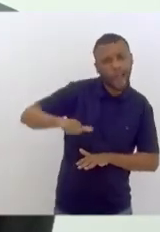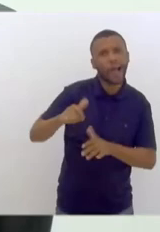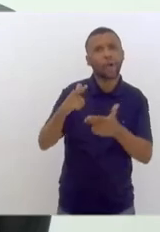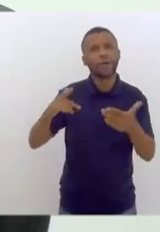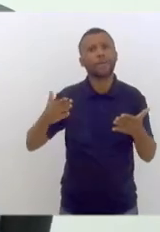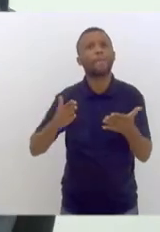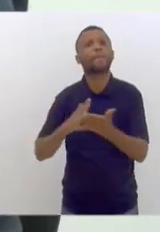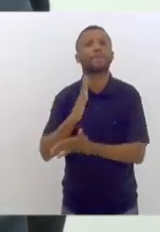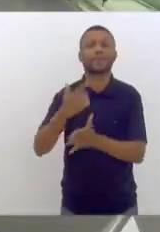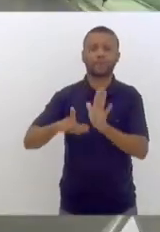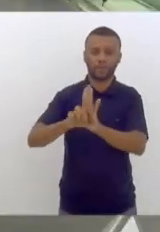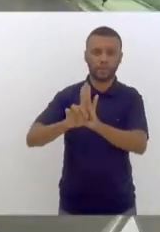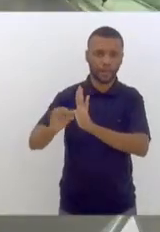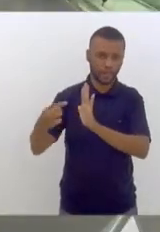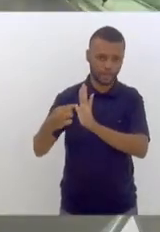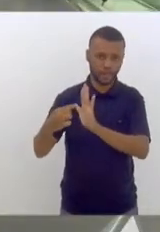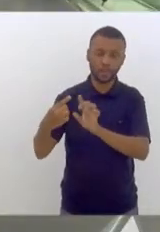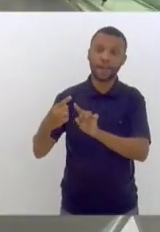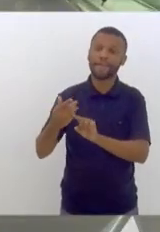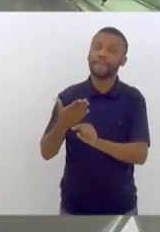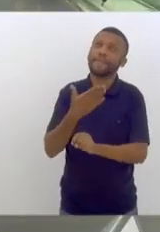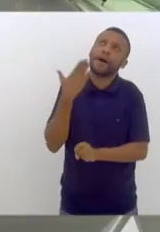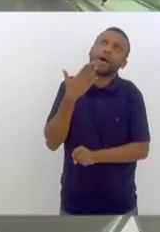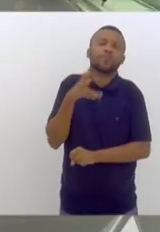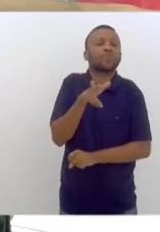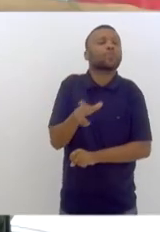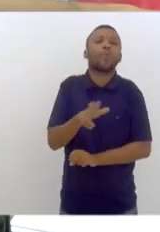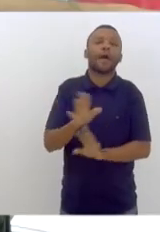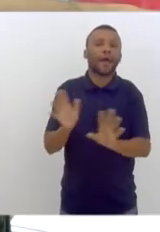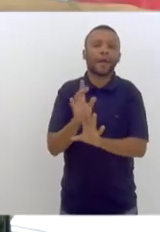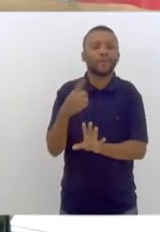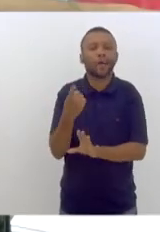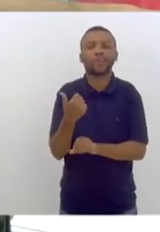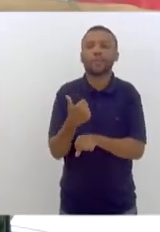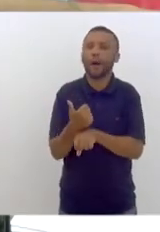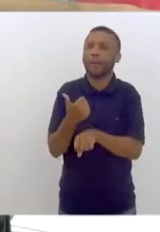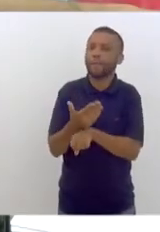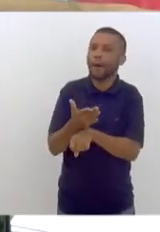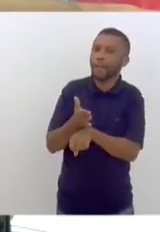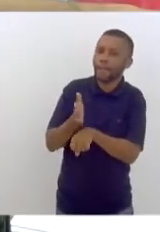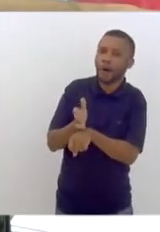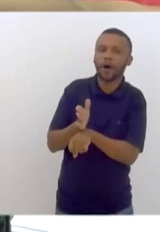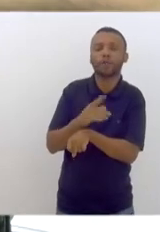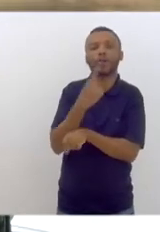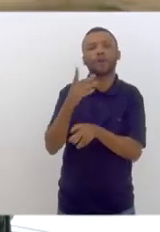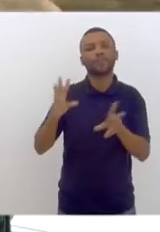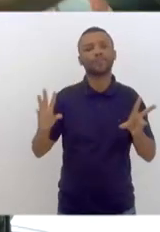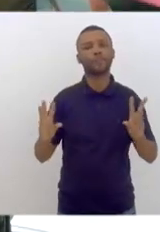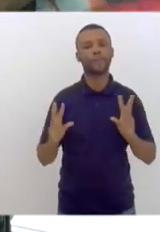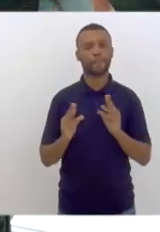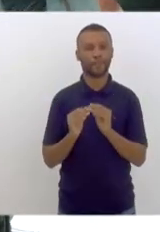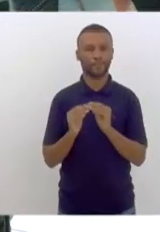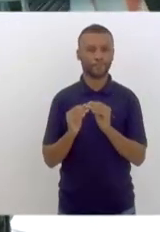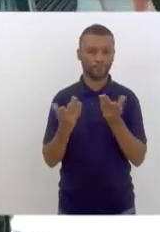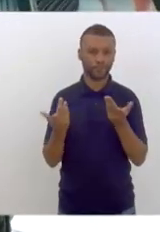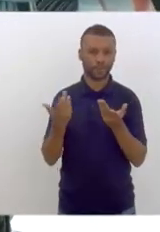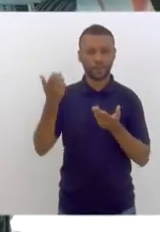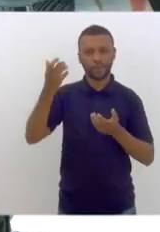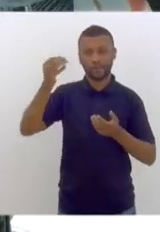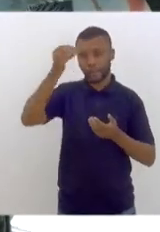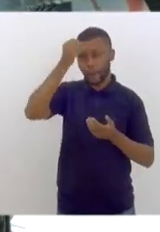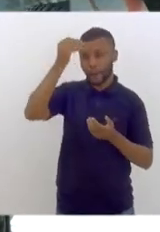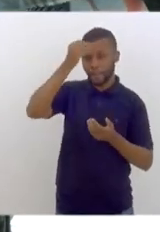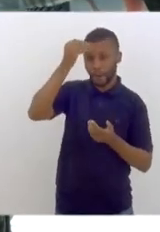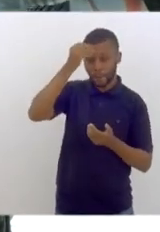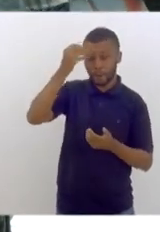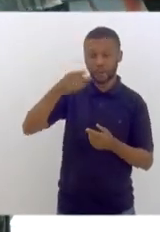aprovação da lei. Porque não é fácil, a gente toda hora que anota, a gente sintetizar tudo aqui que é dito. Então, todo mundo que